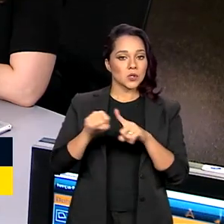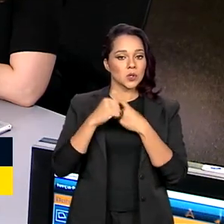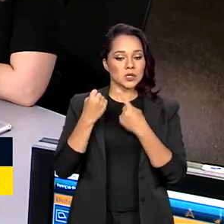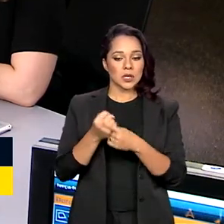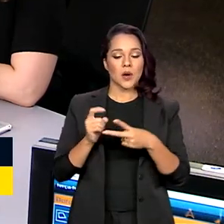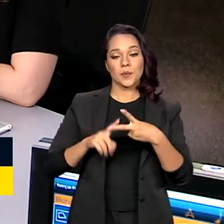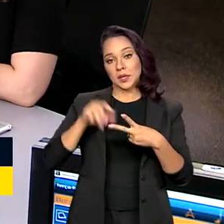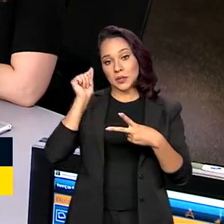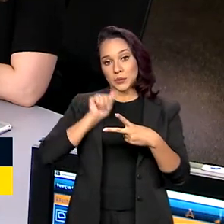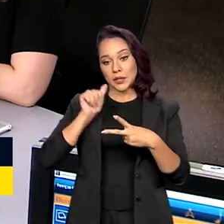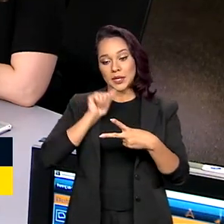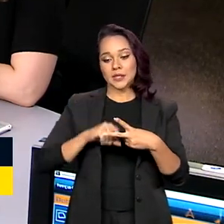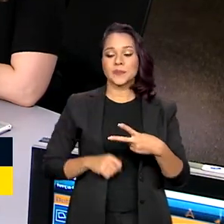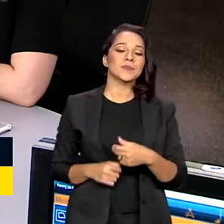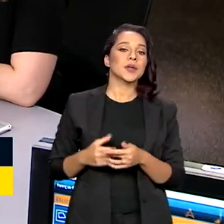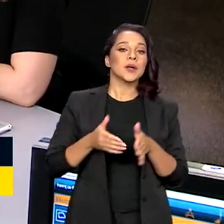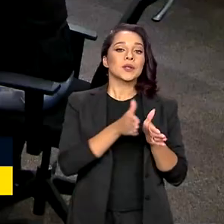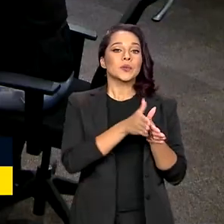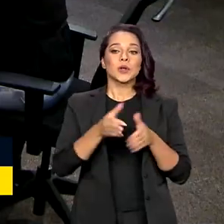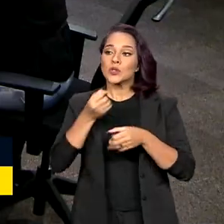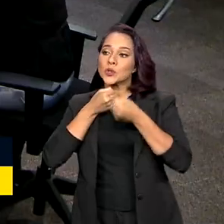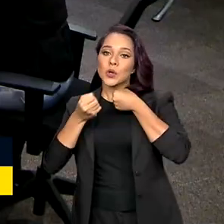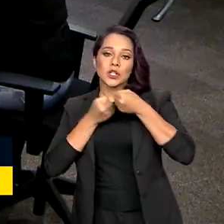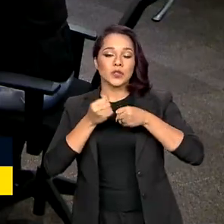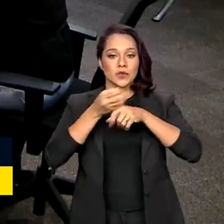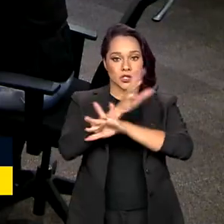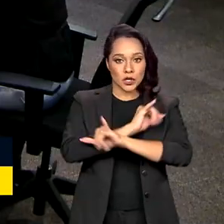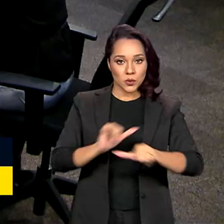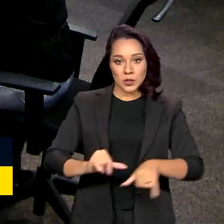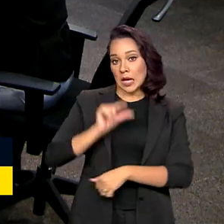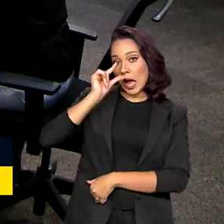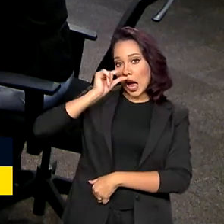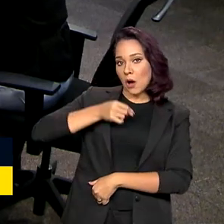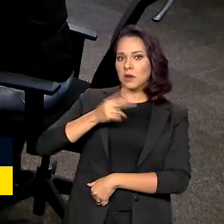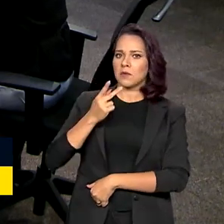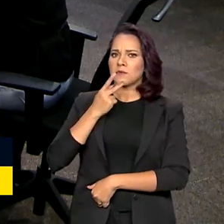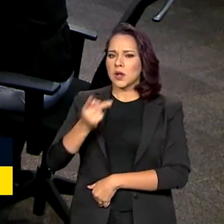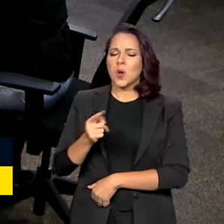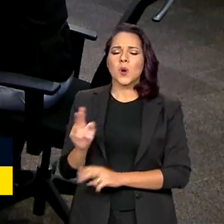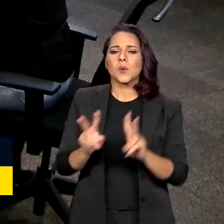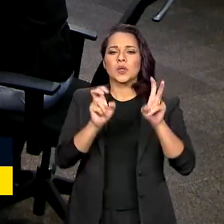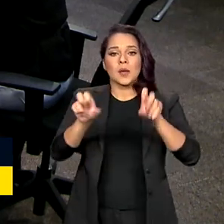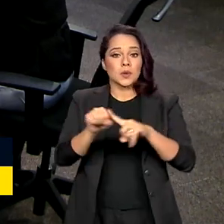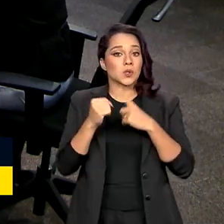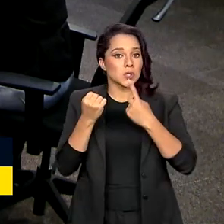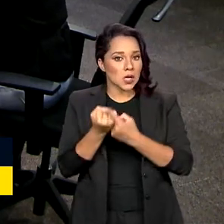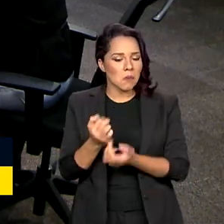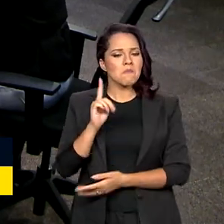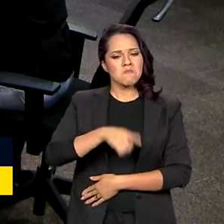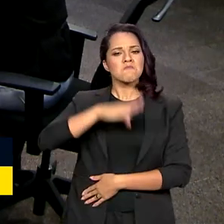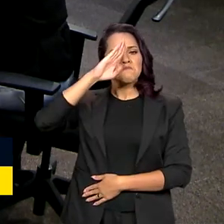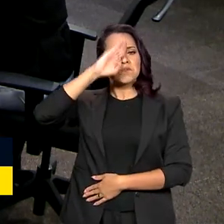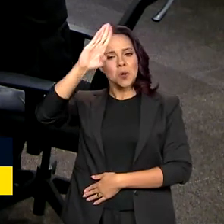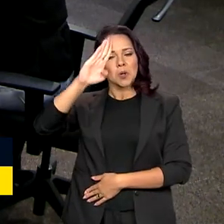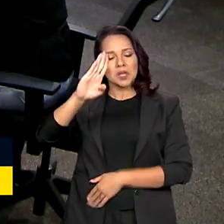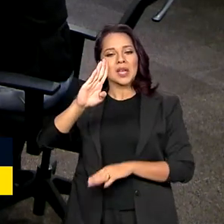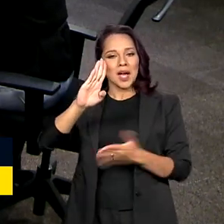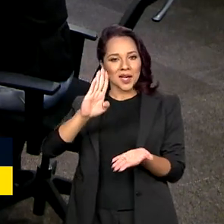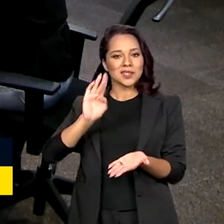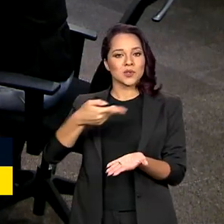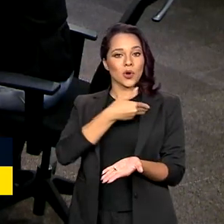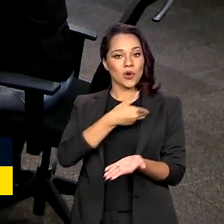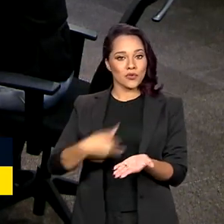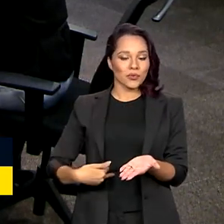a das mulheres. Durante a coletiva de anúncios, Alckmin afirmou que a questão social é a prioridade absoluta